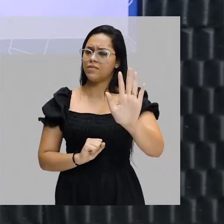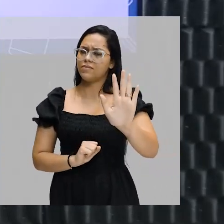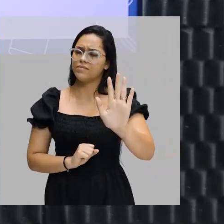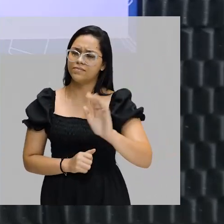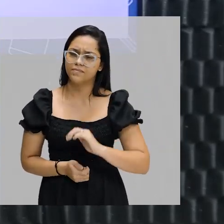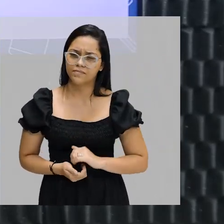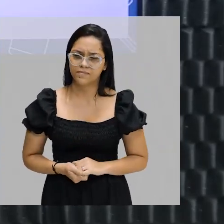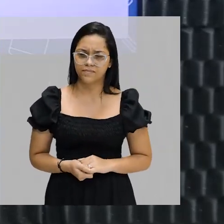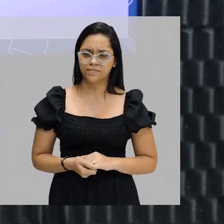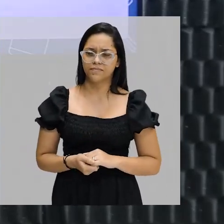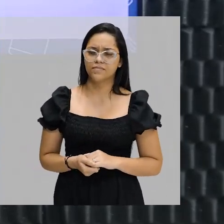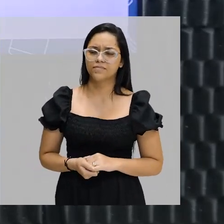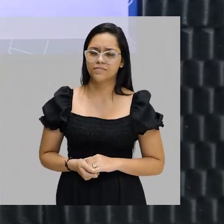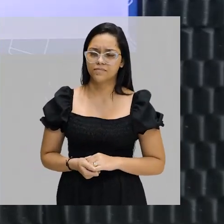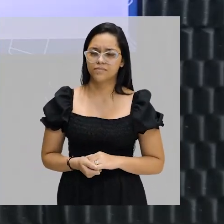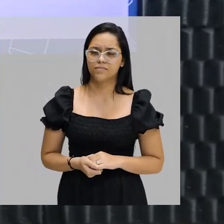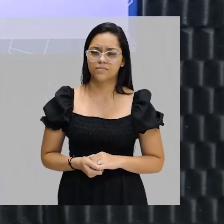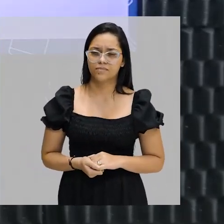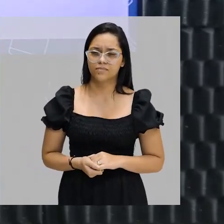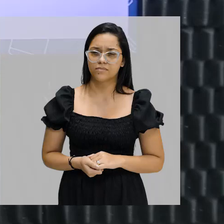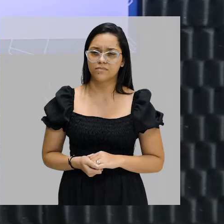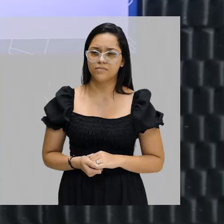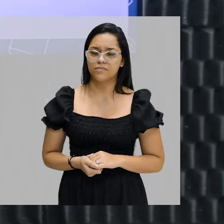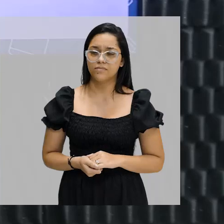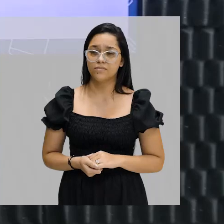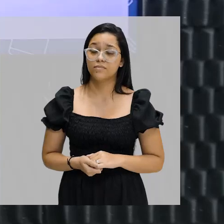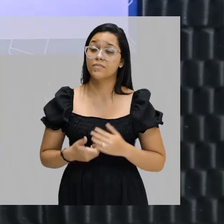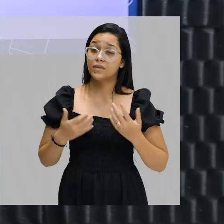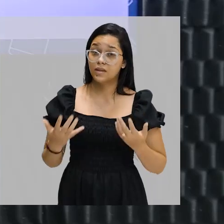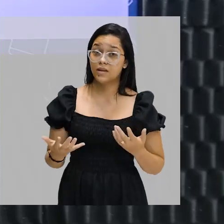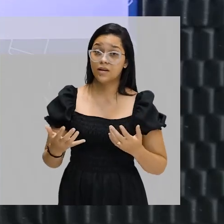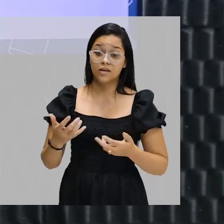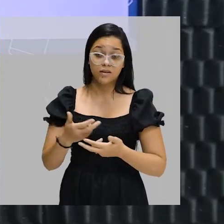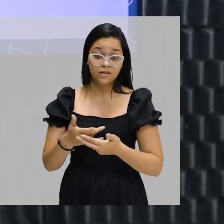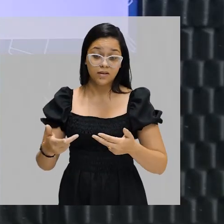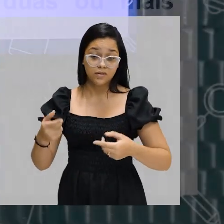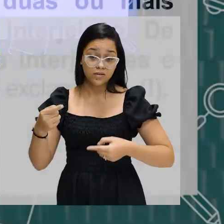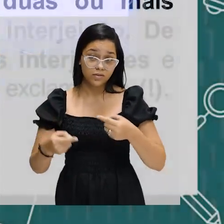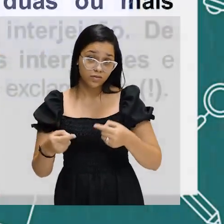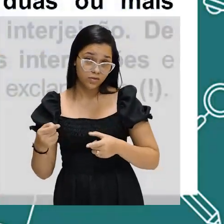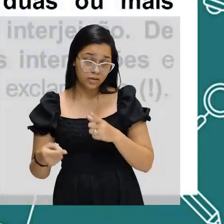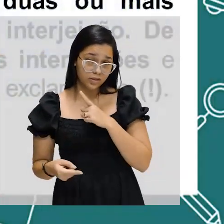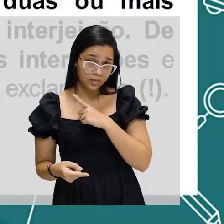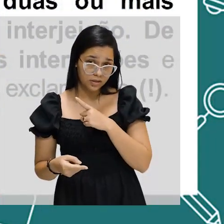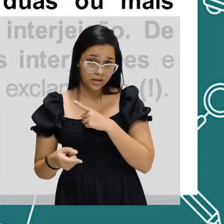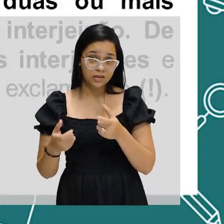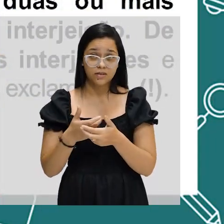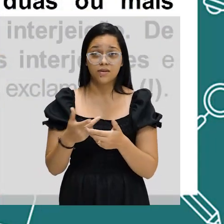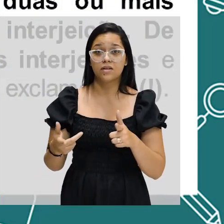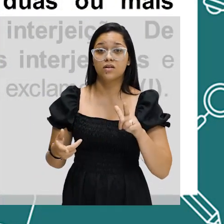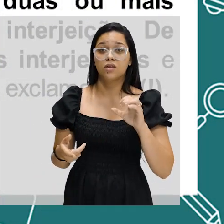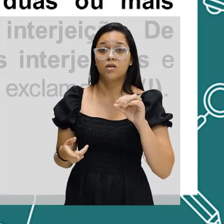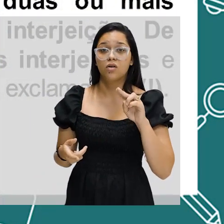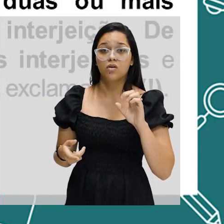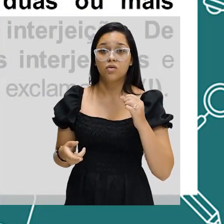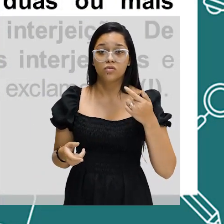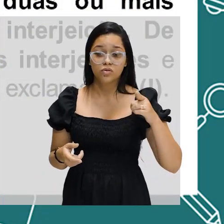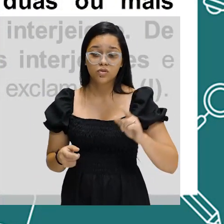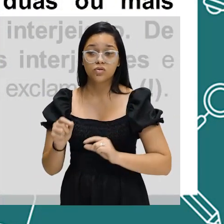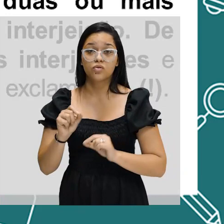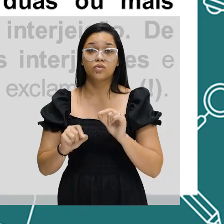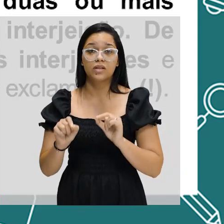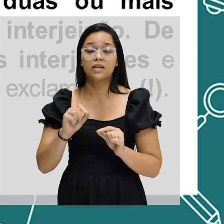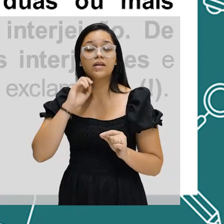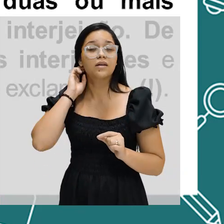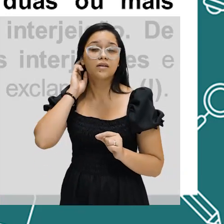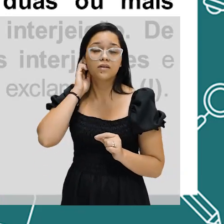é assim que a banda toca não né Assim que você vai falar comigo discussões também nós temos as locuções interjetivas então elas